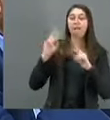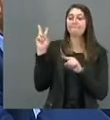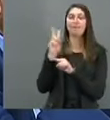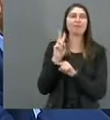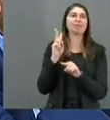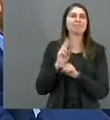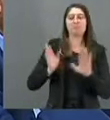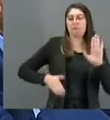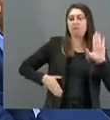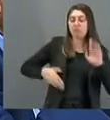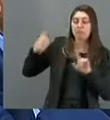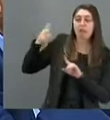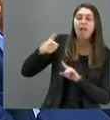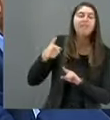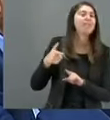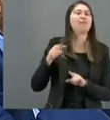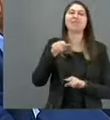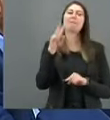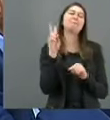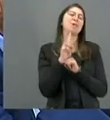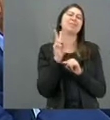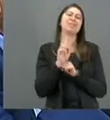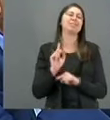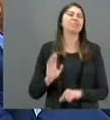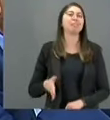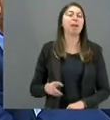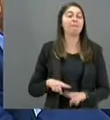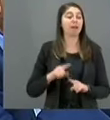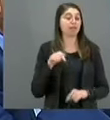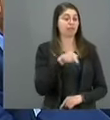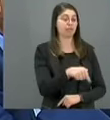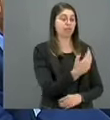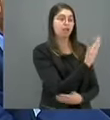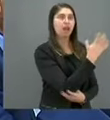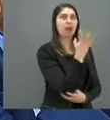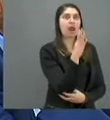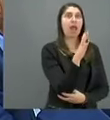acreditam que apenas nós é que temos que enfrentar a onça.